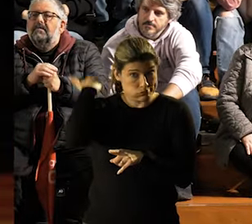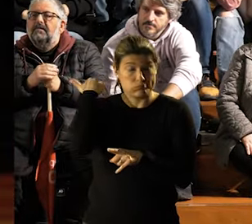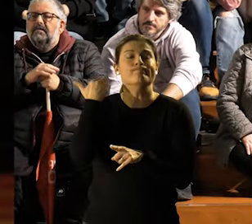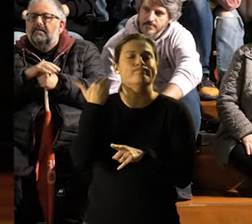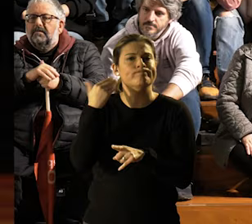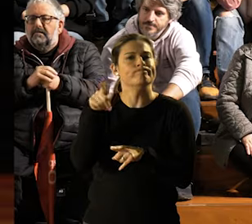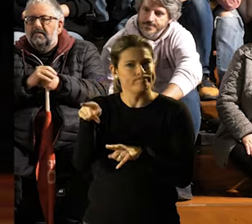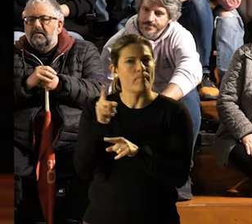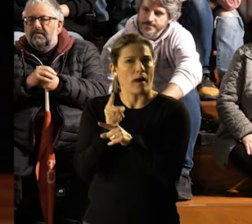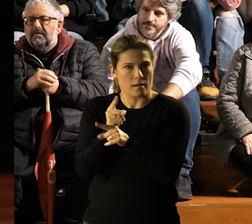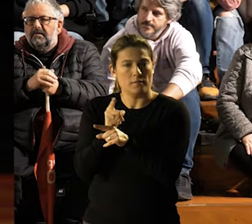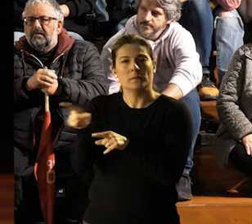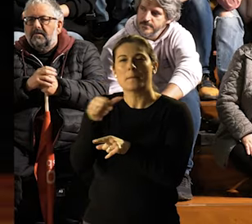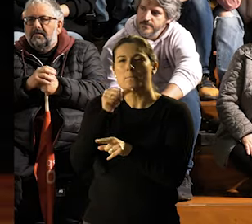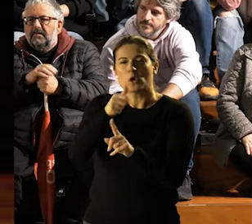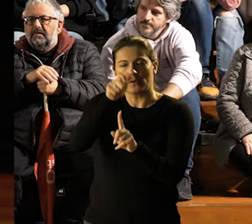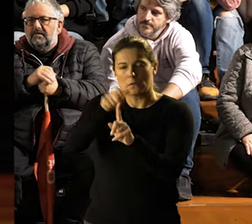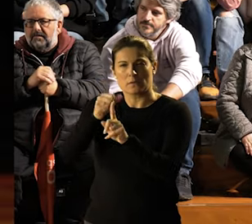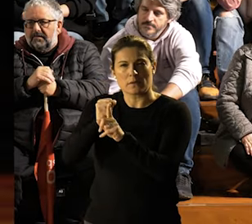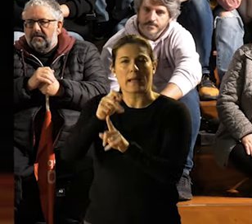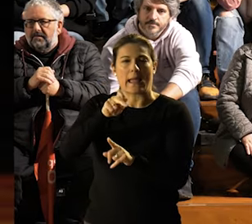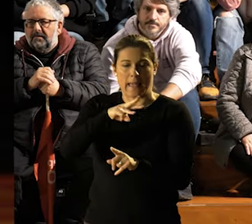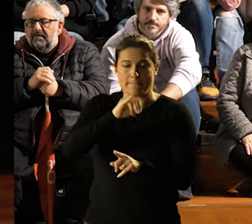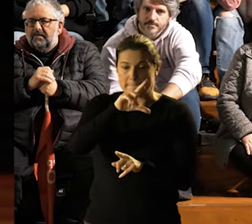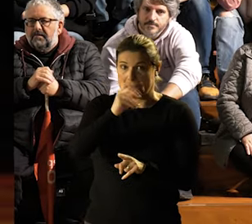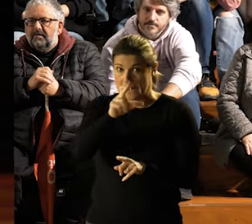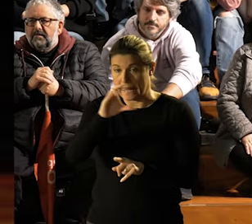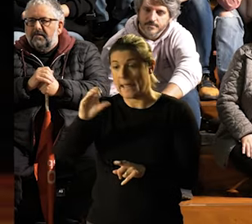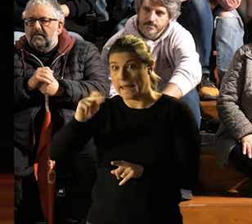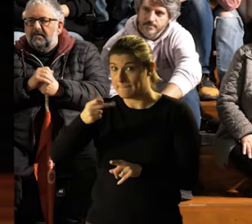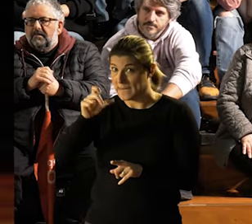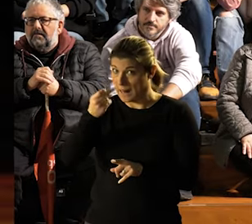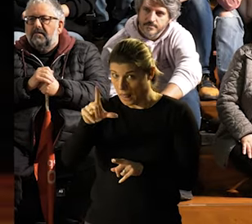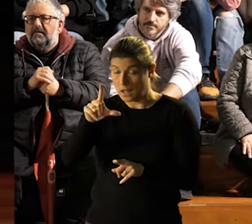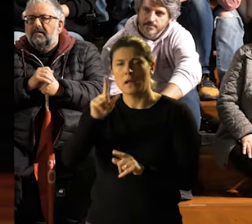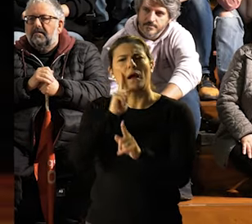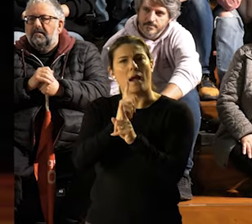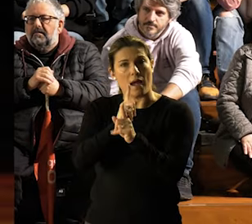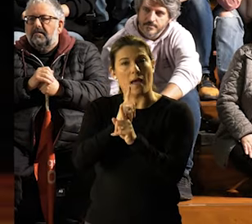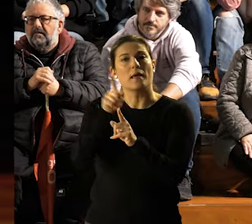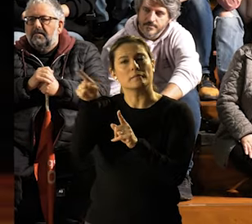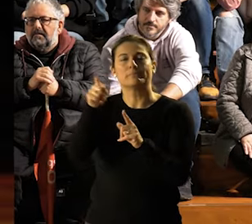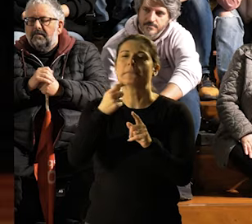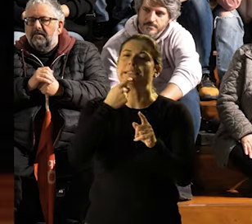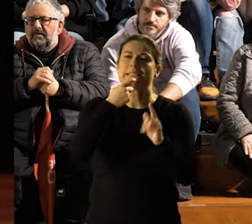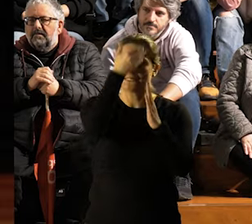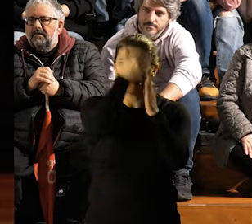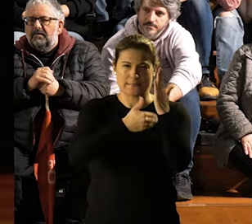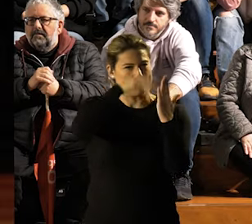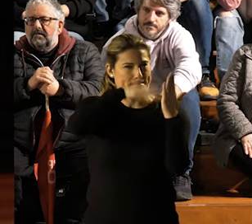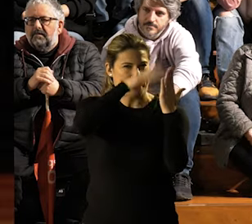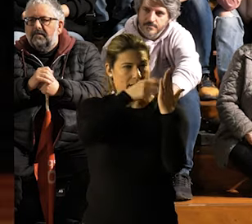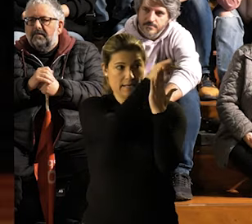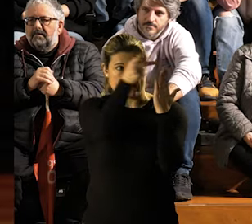povo acabado de matar a milker Cabral mas como dizia o moral que pintaram na altura